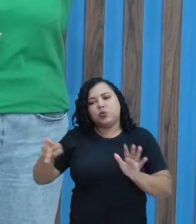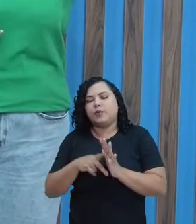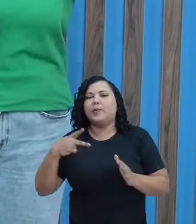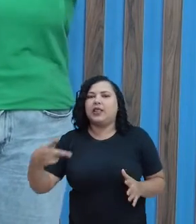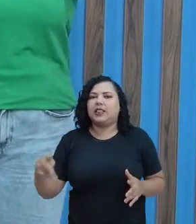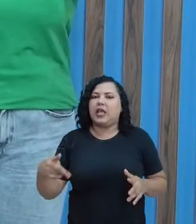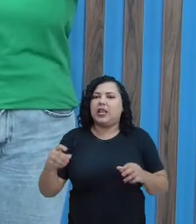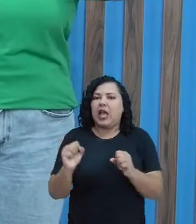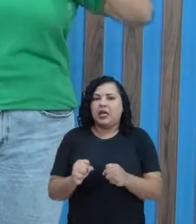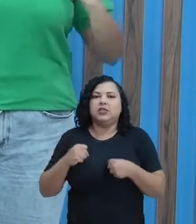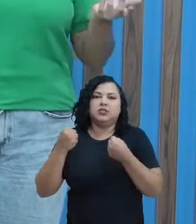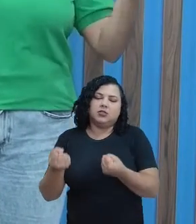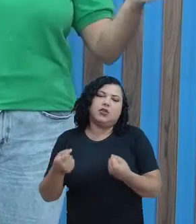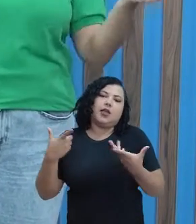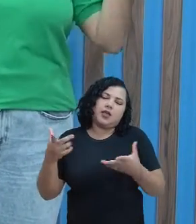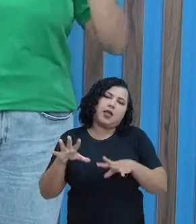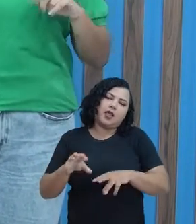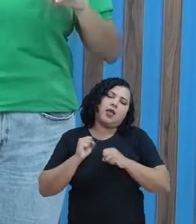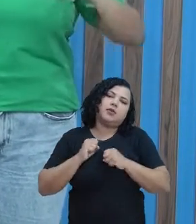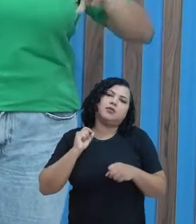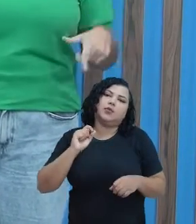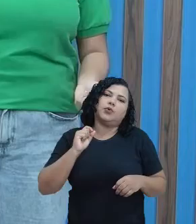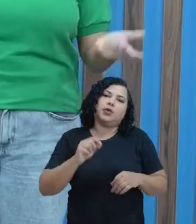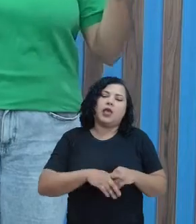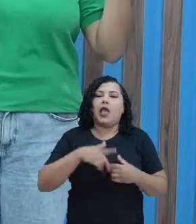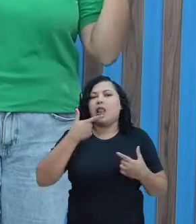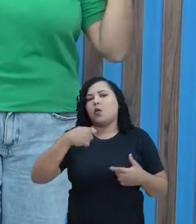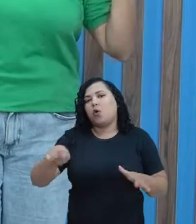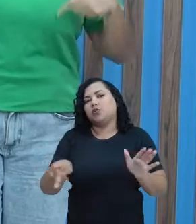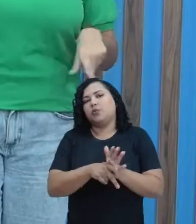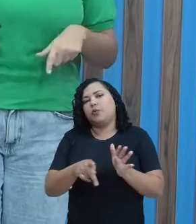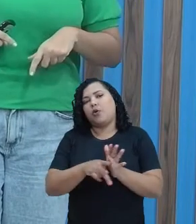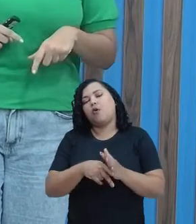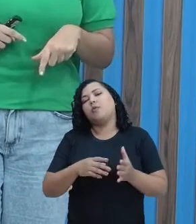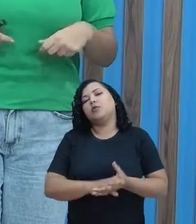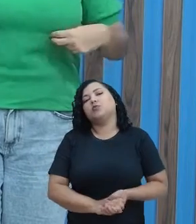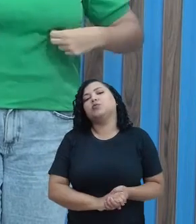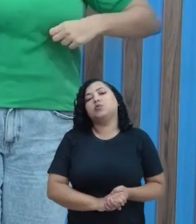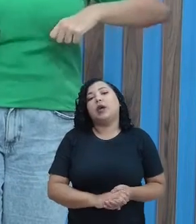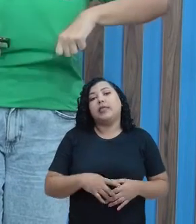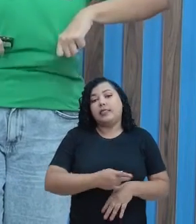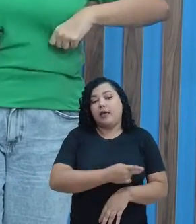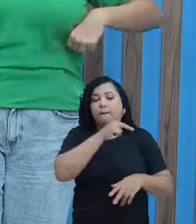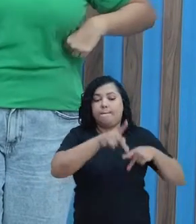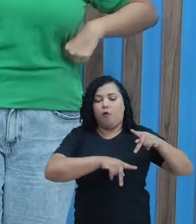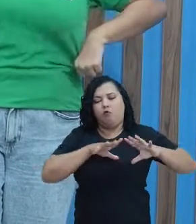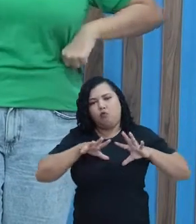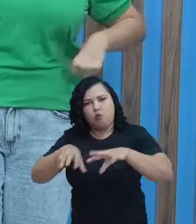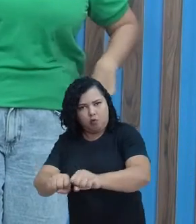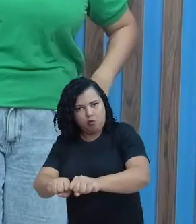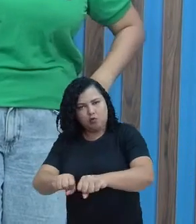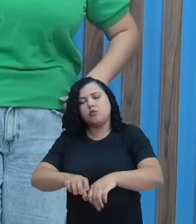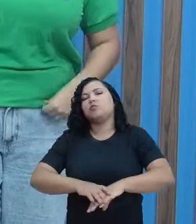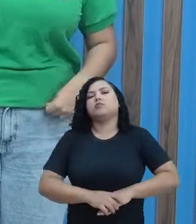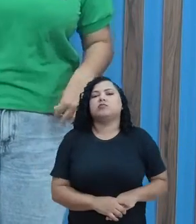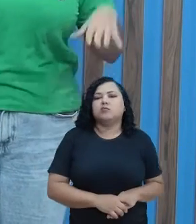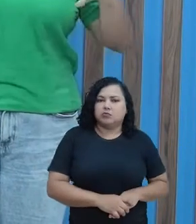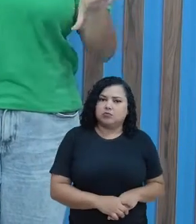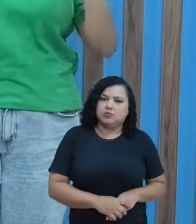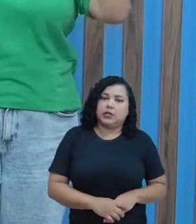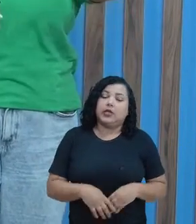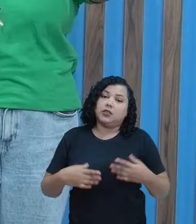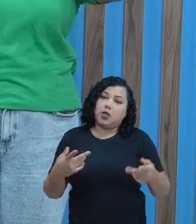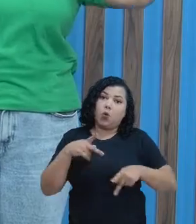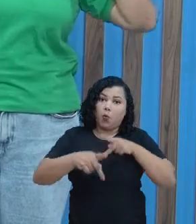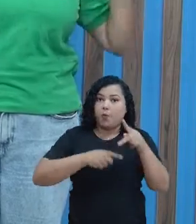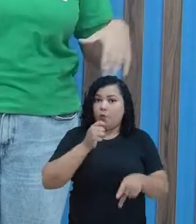resistência. E aí eles adotam a sua linguagem, a linguagem do colonizador. Então, os